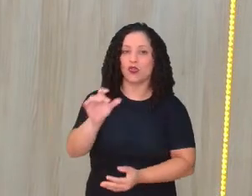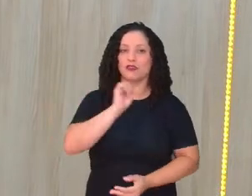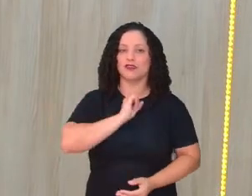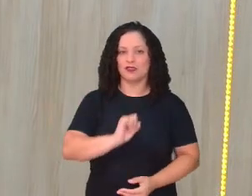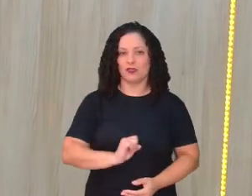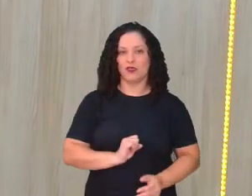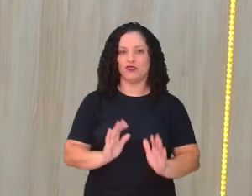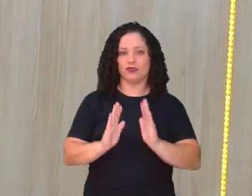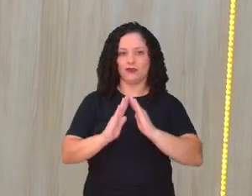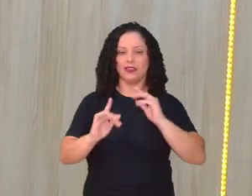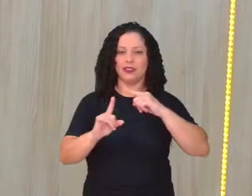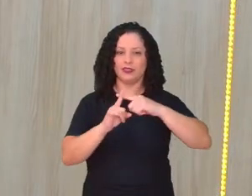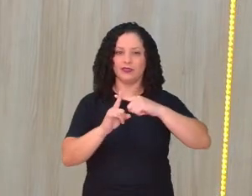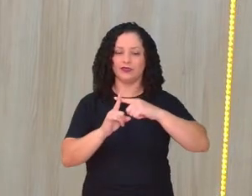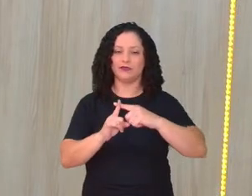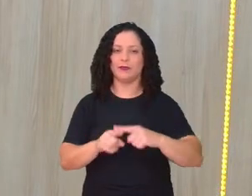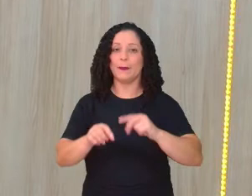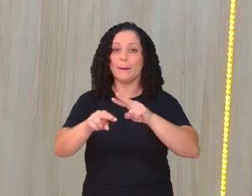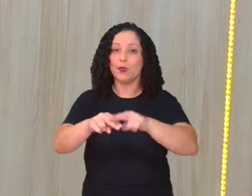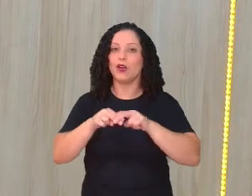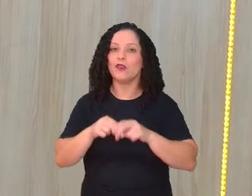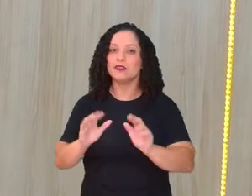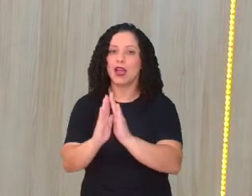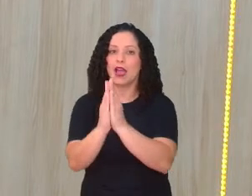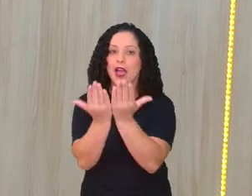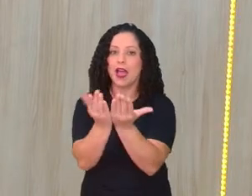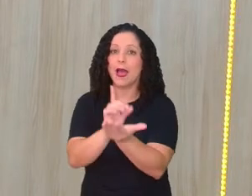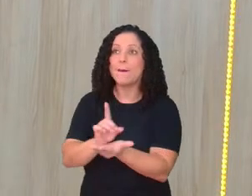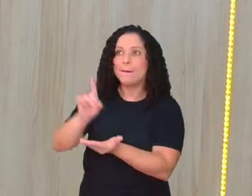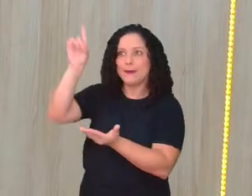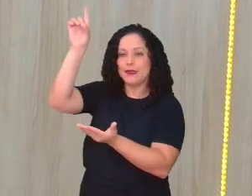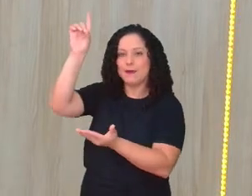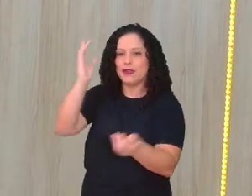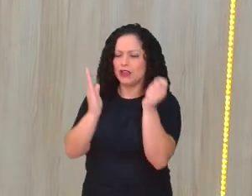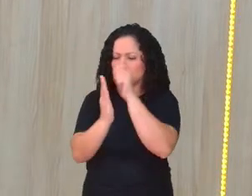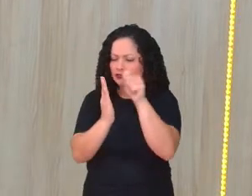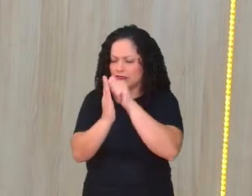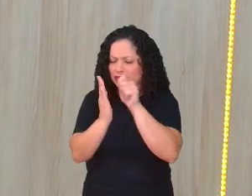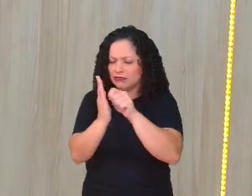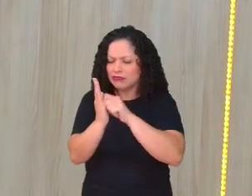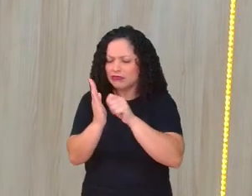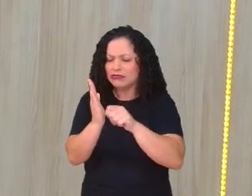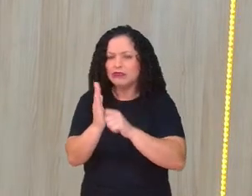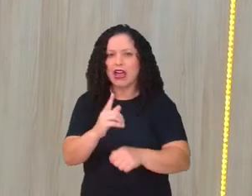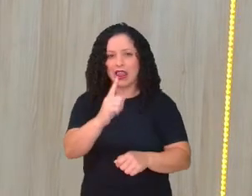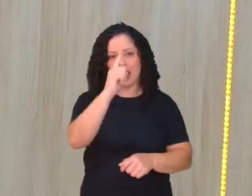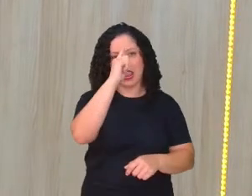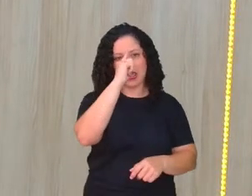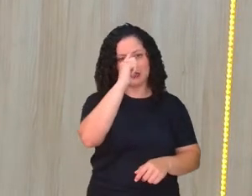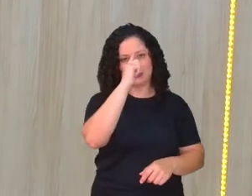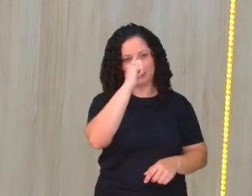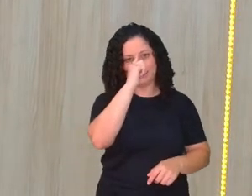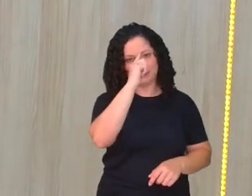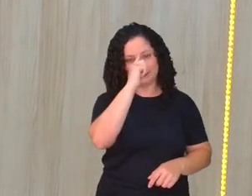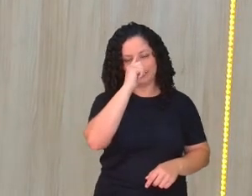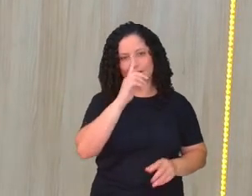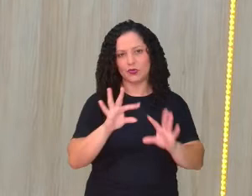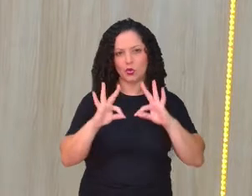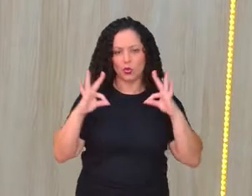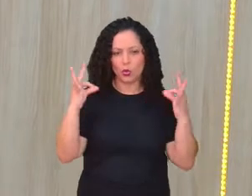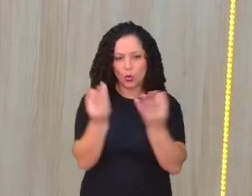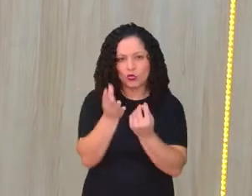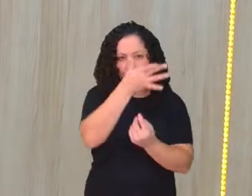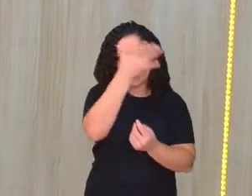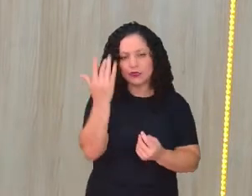porque a Bíblia ela era escrita toda em latim, certo? E não era todo mundo que dominava